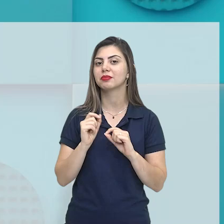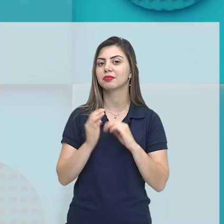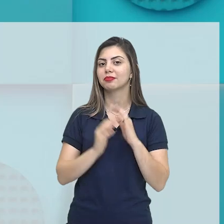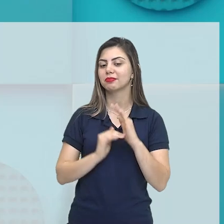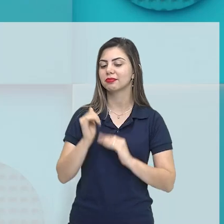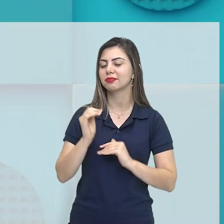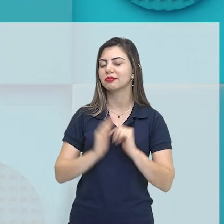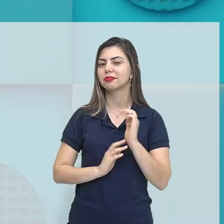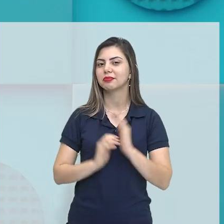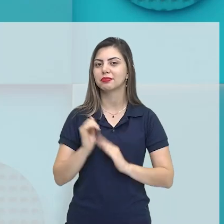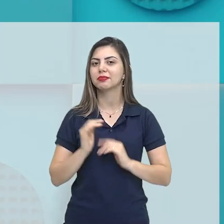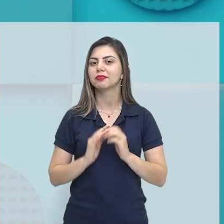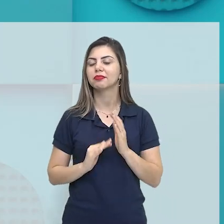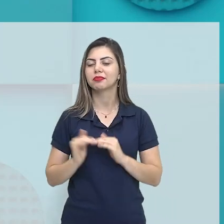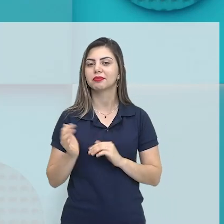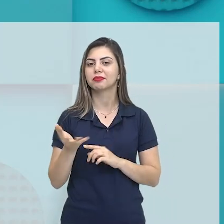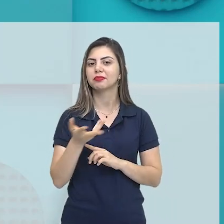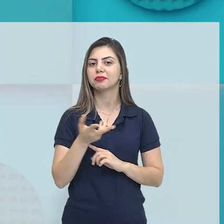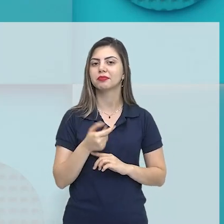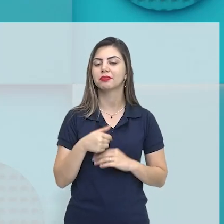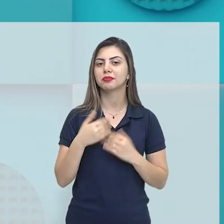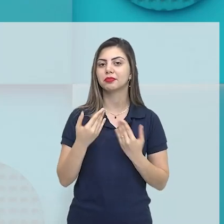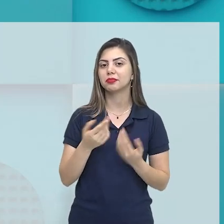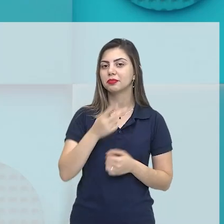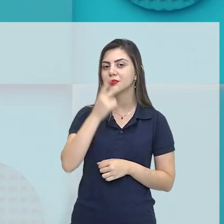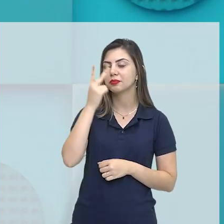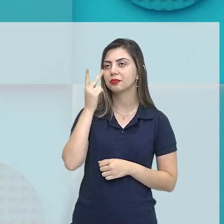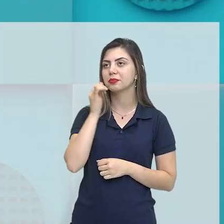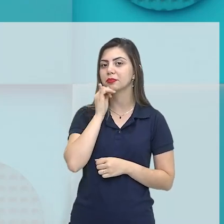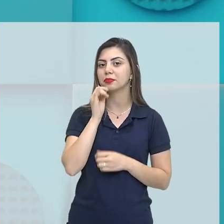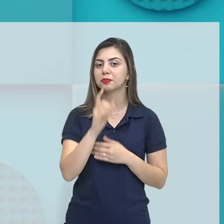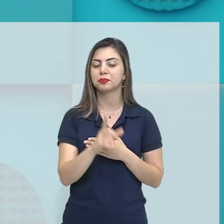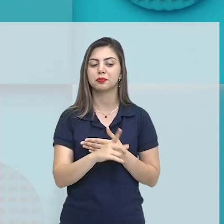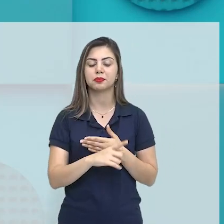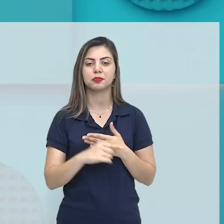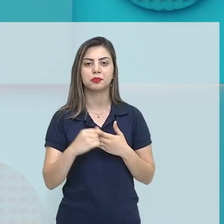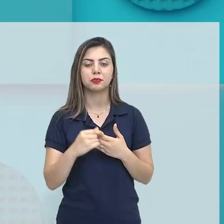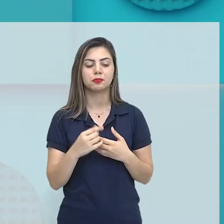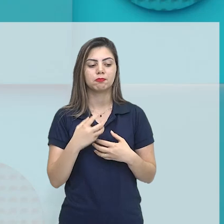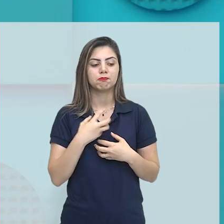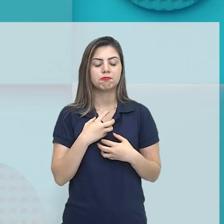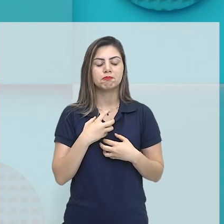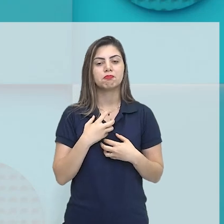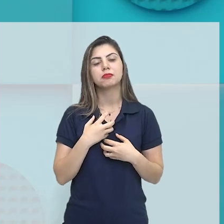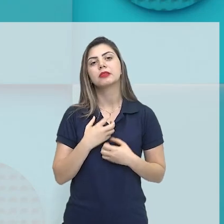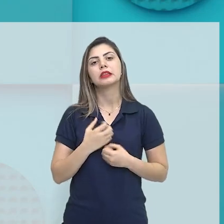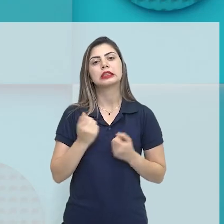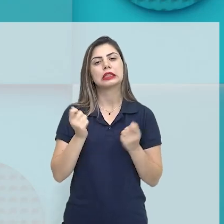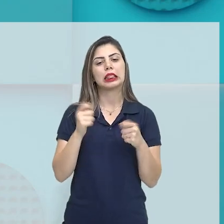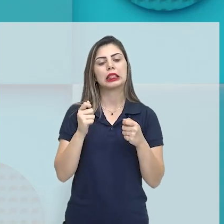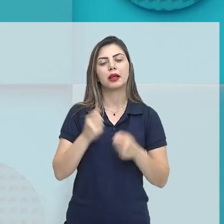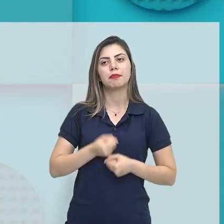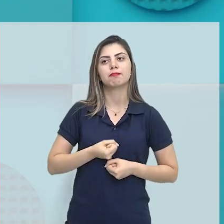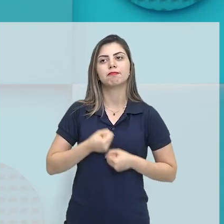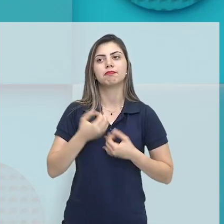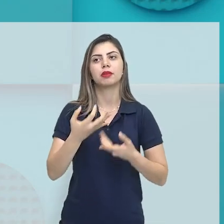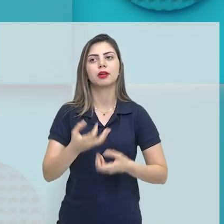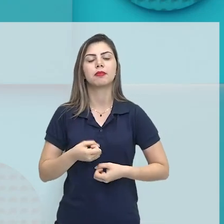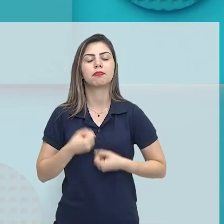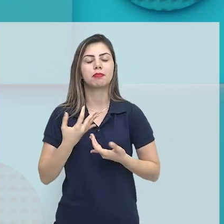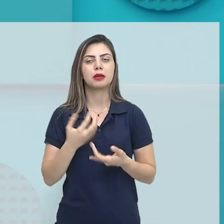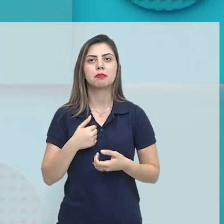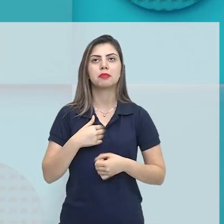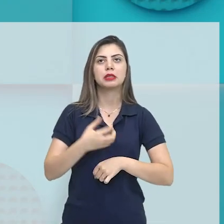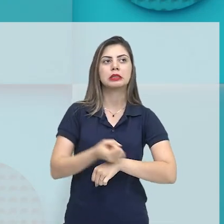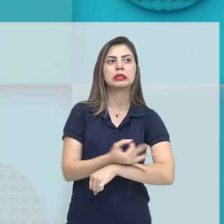um poeta, aquela pessoa que é muito emotiva, que ela consegue transmitir em palavras